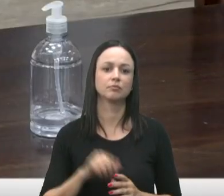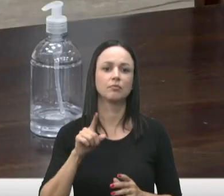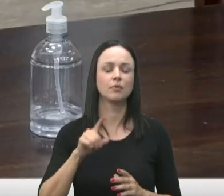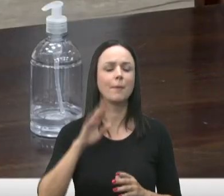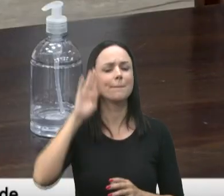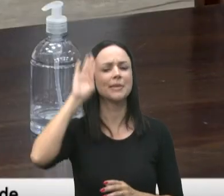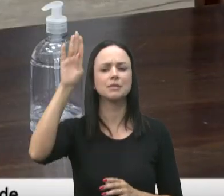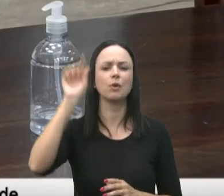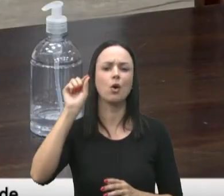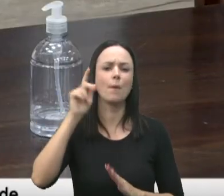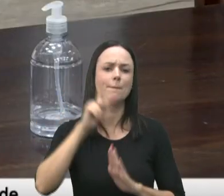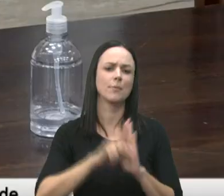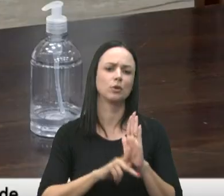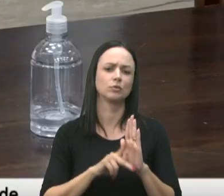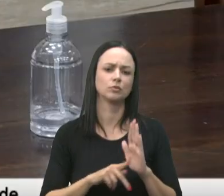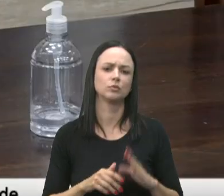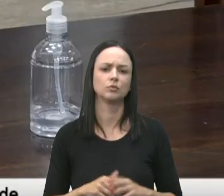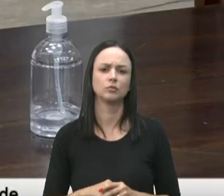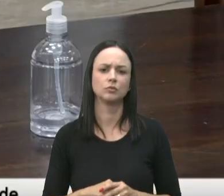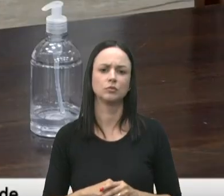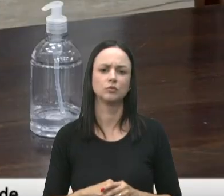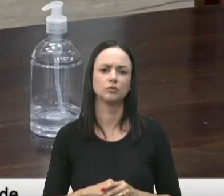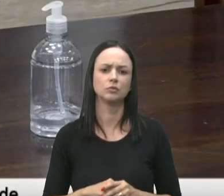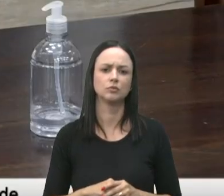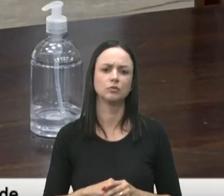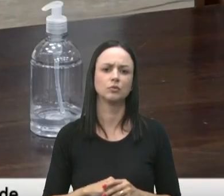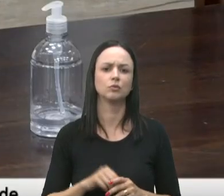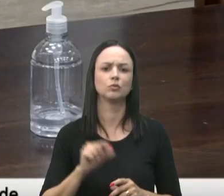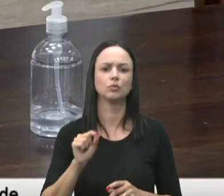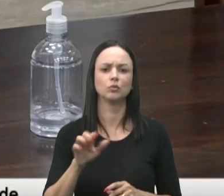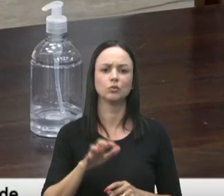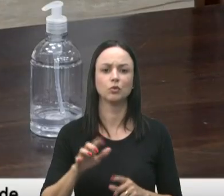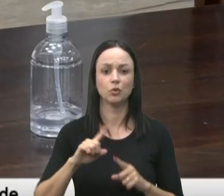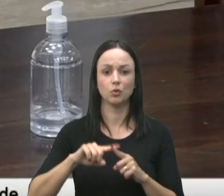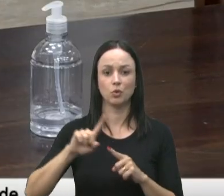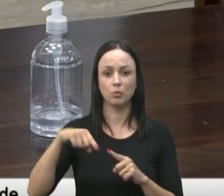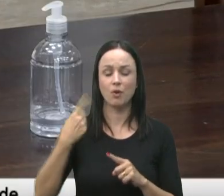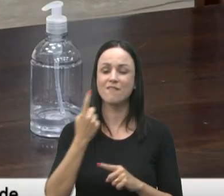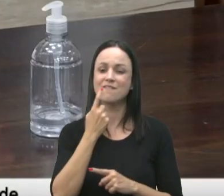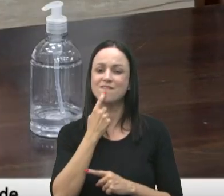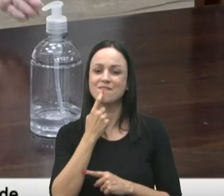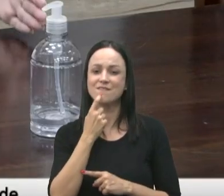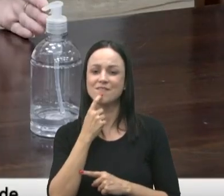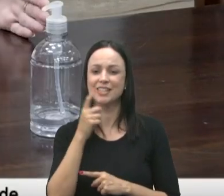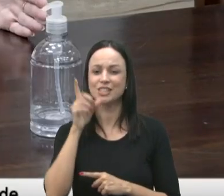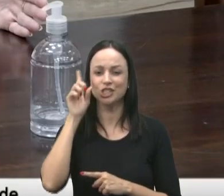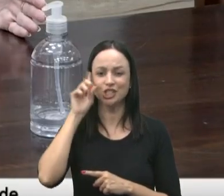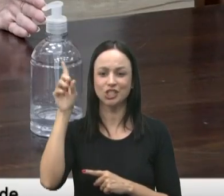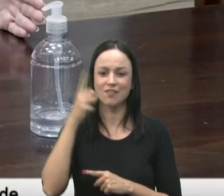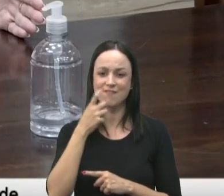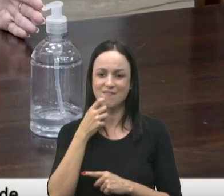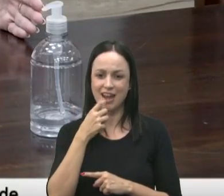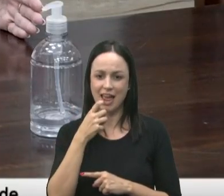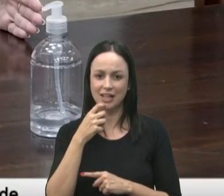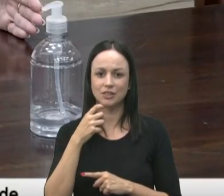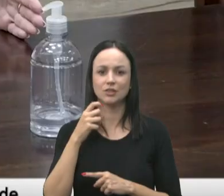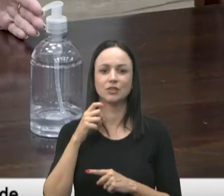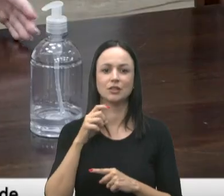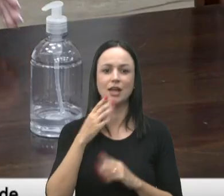projeto era uma situação onde, depois de um feriado, as creches deveriam